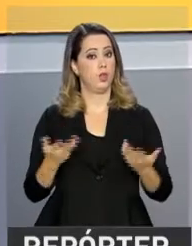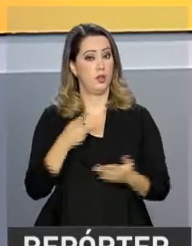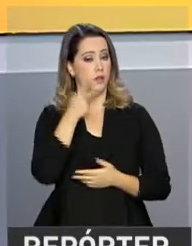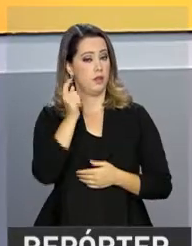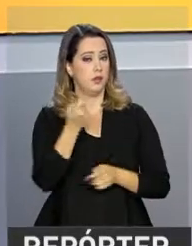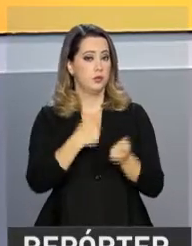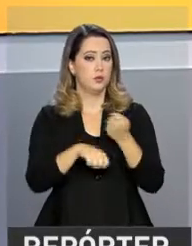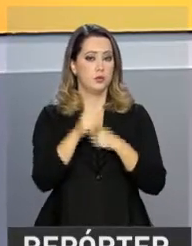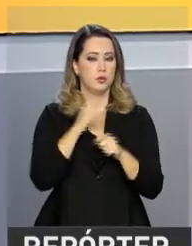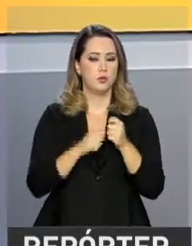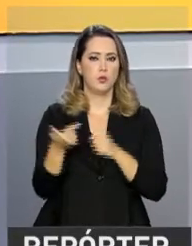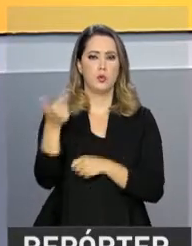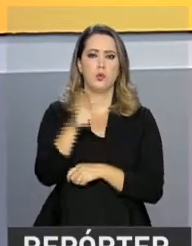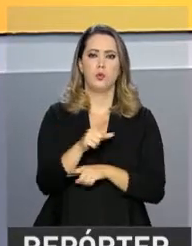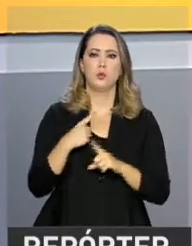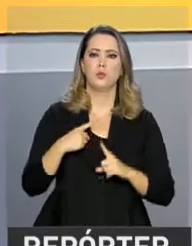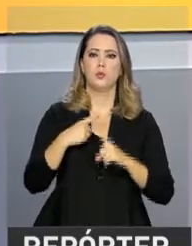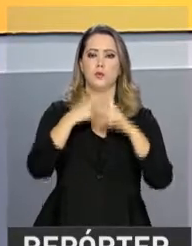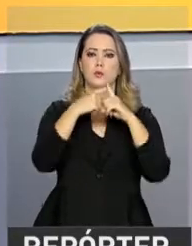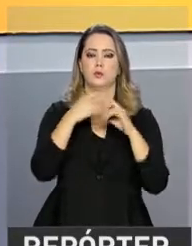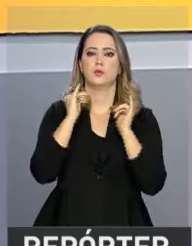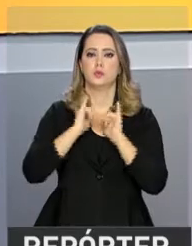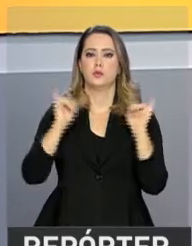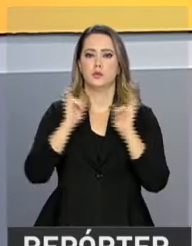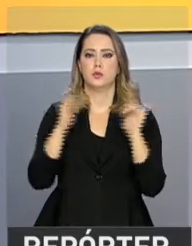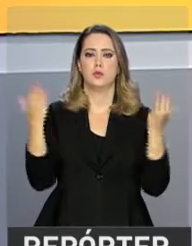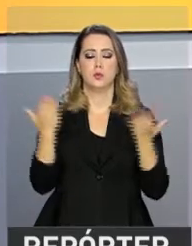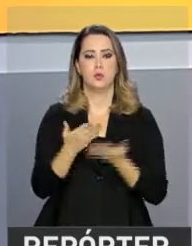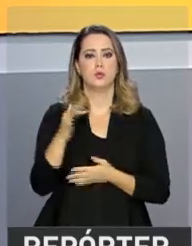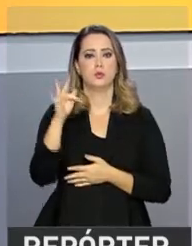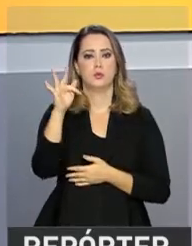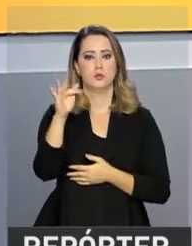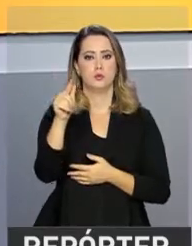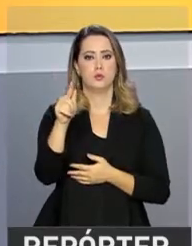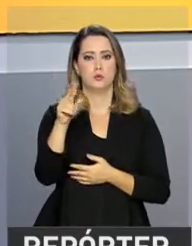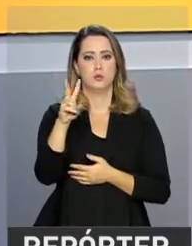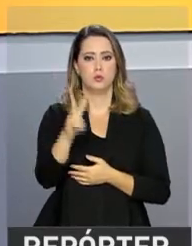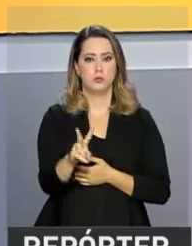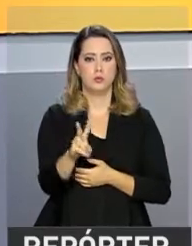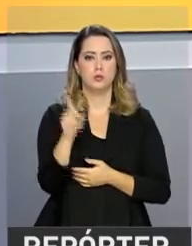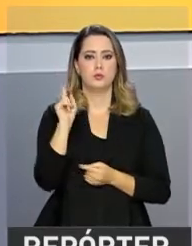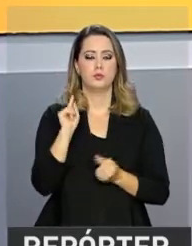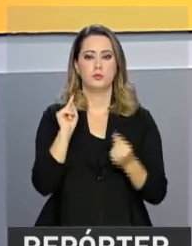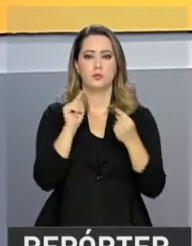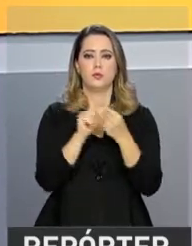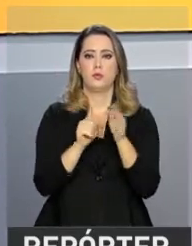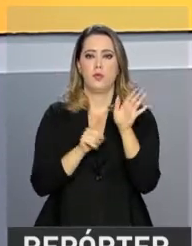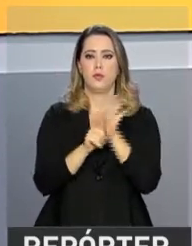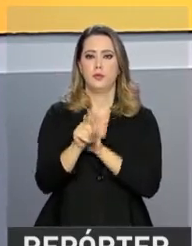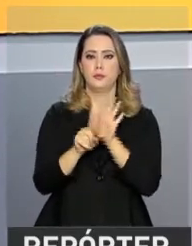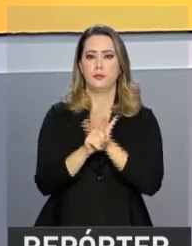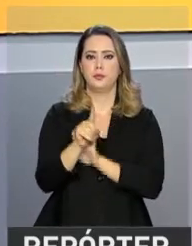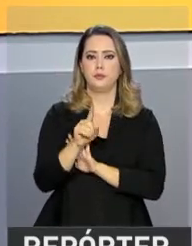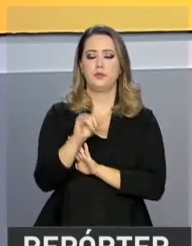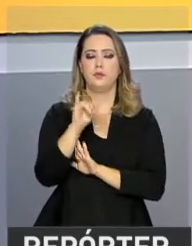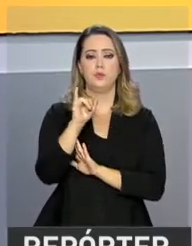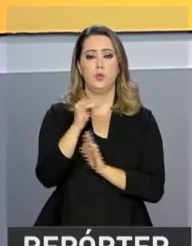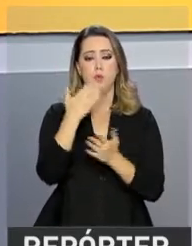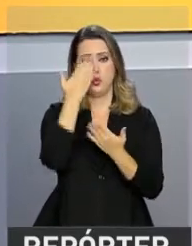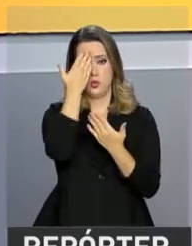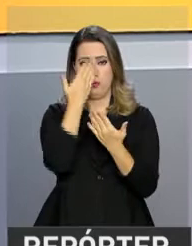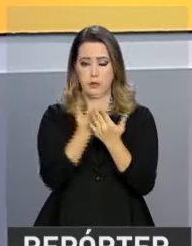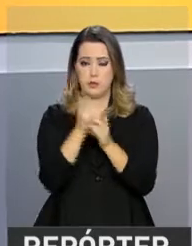economia um outro dado positivo foi divulgado hoje pela fundação getúlio vargas segundo a pesquisa o índice de confiança